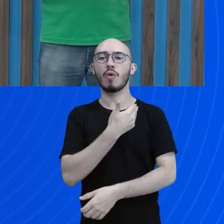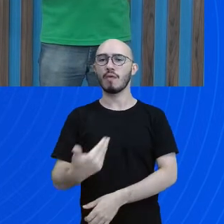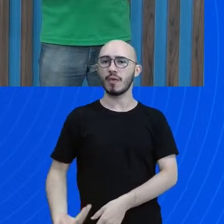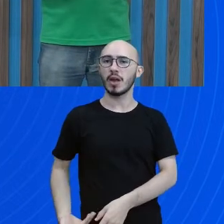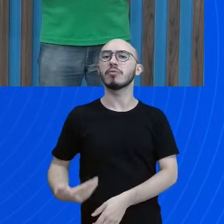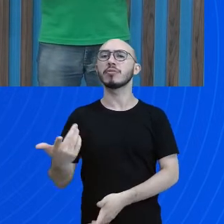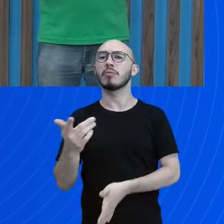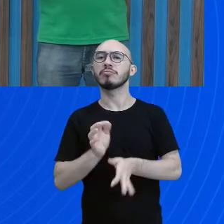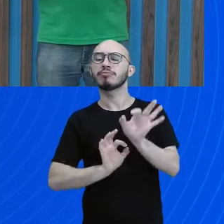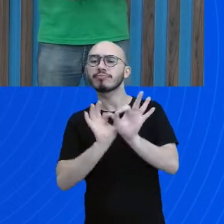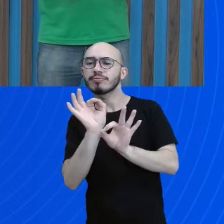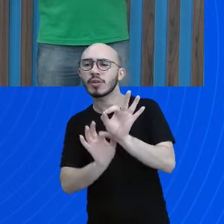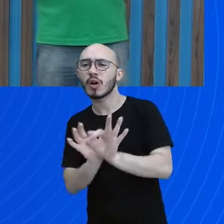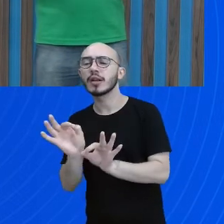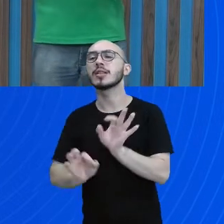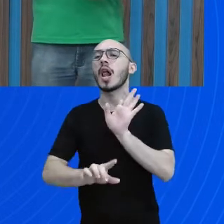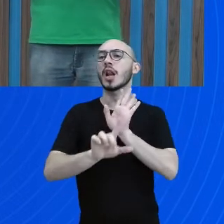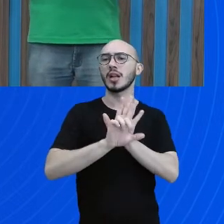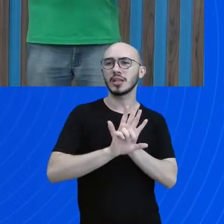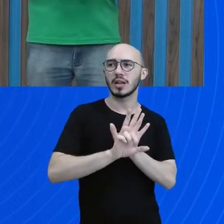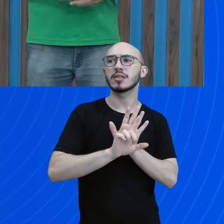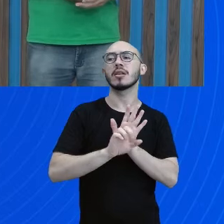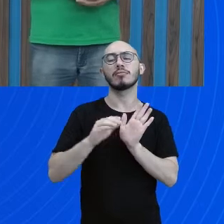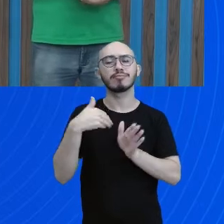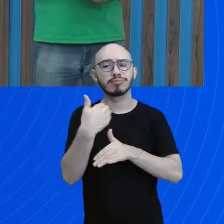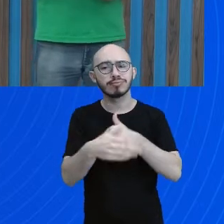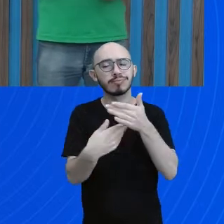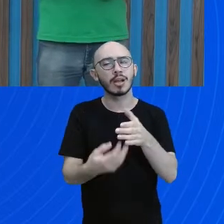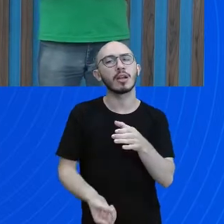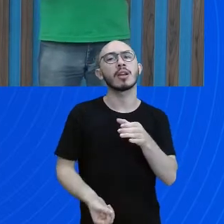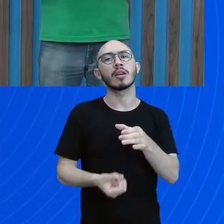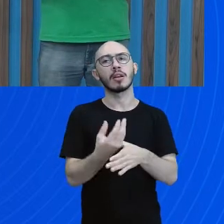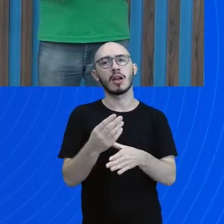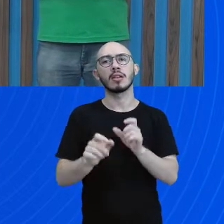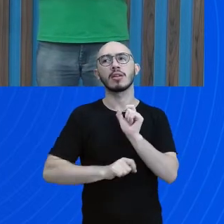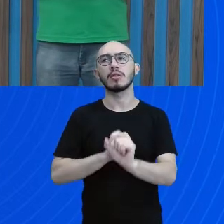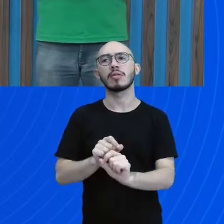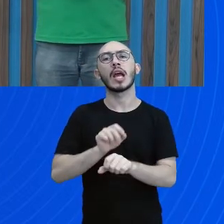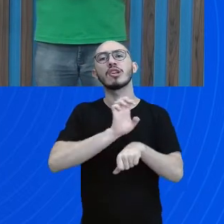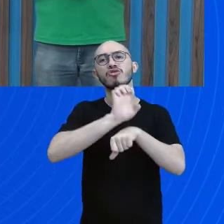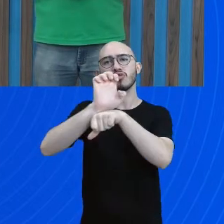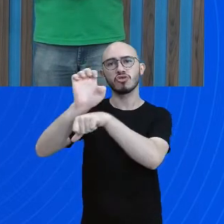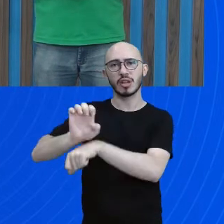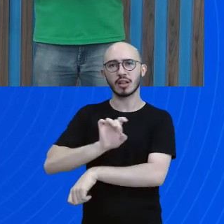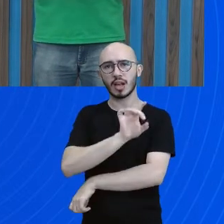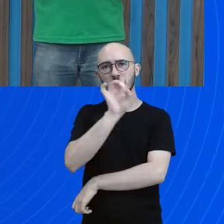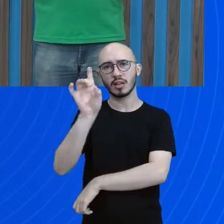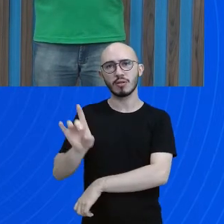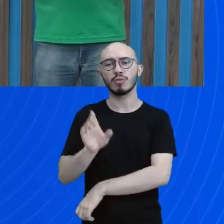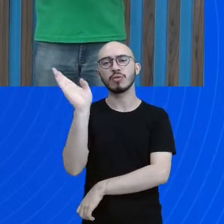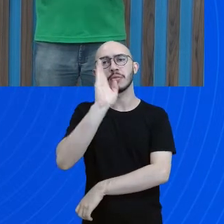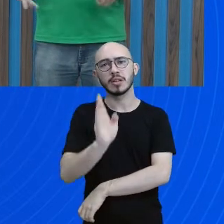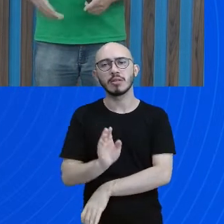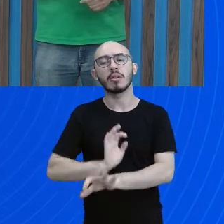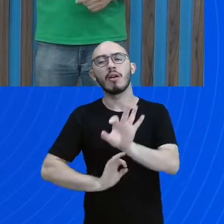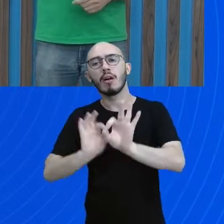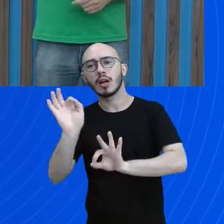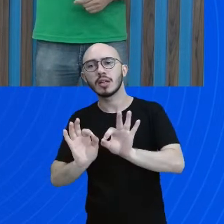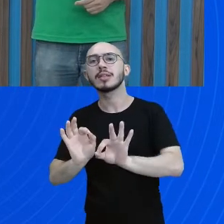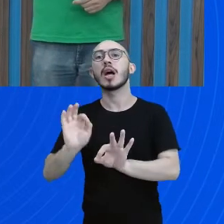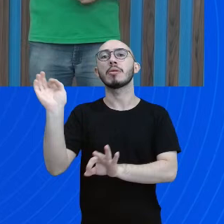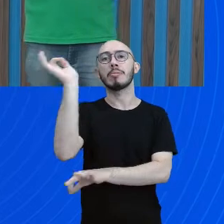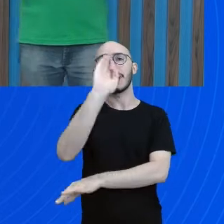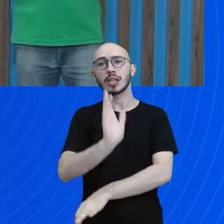as legislações que estavam, né, sendo instituídas em cada estado, né, do Brasil. Então ele vai organizar, vai tornar aquilo